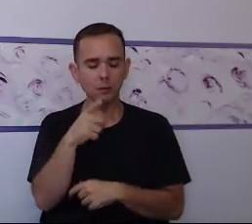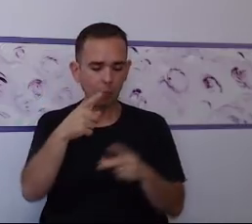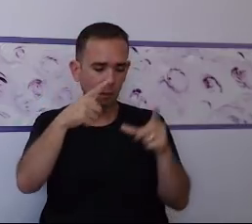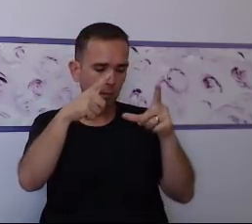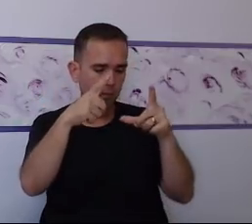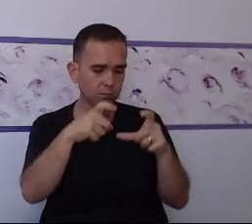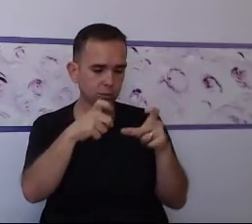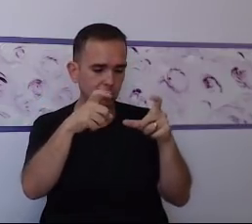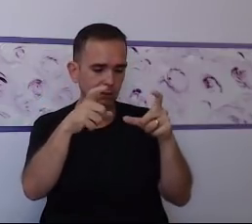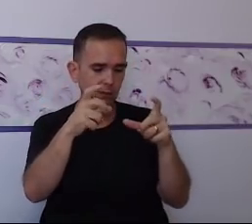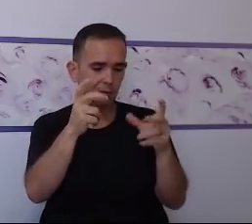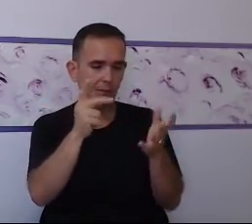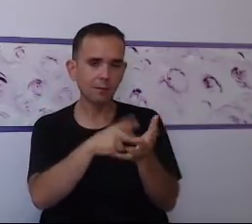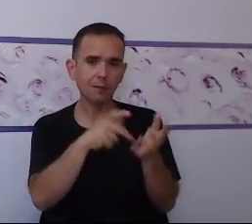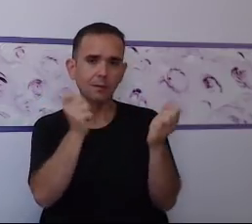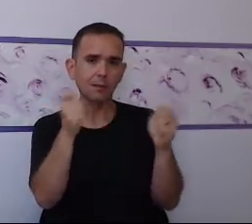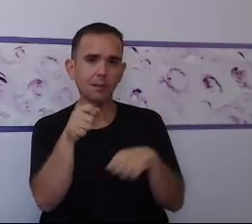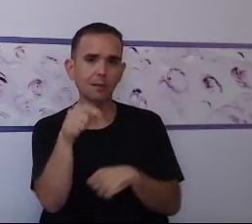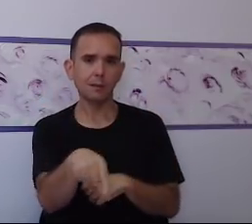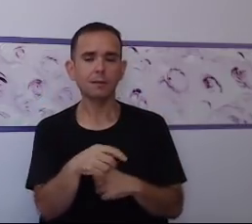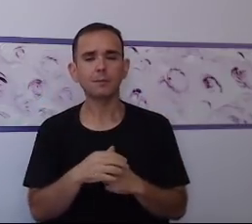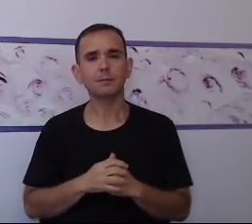dele de forma adequada.